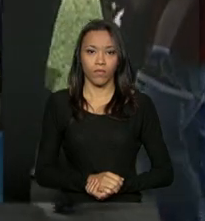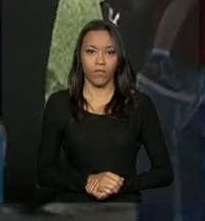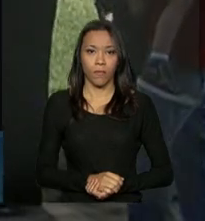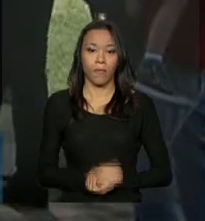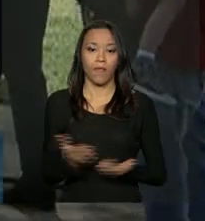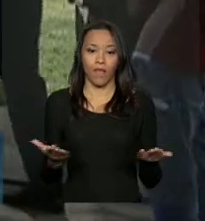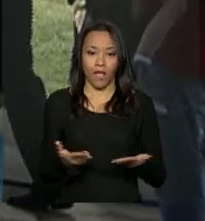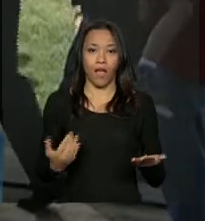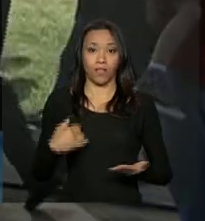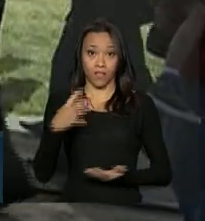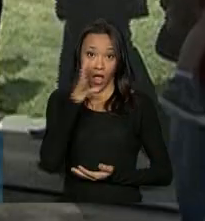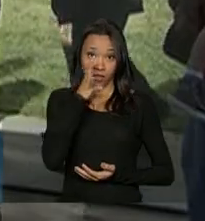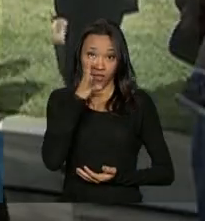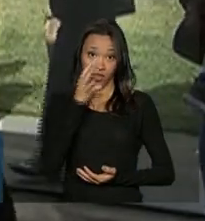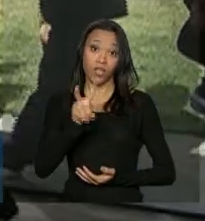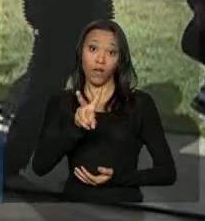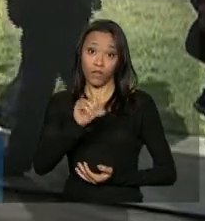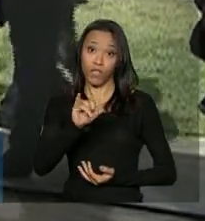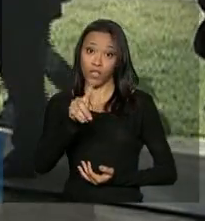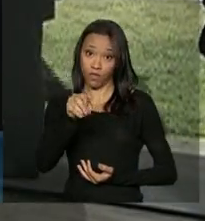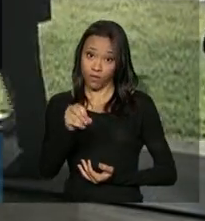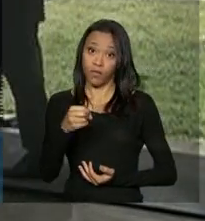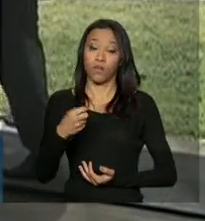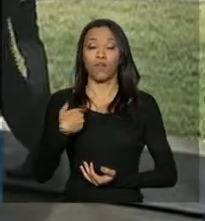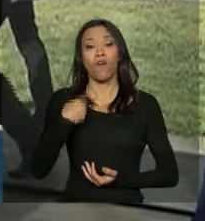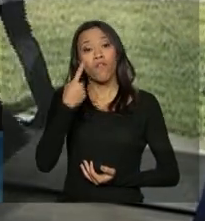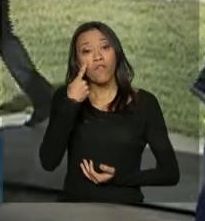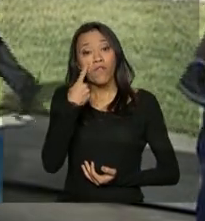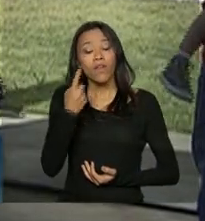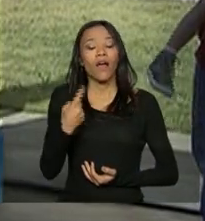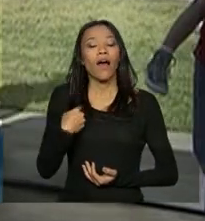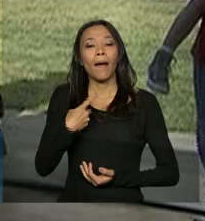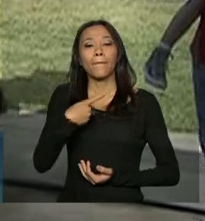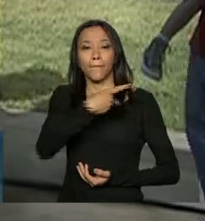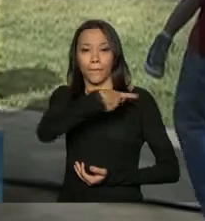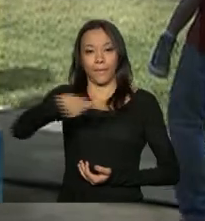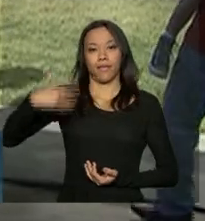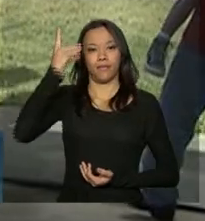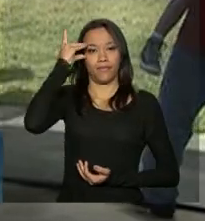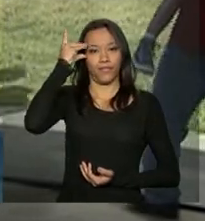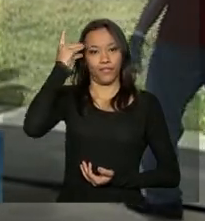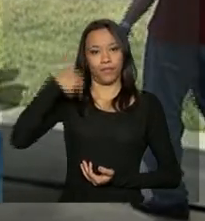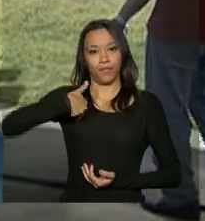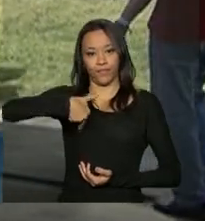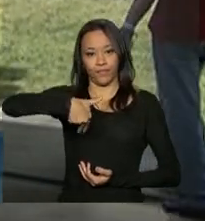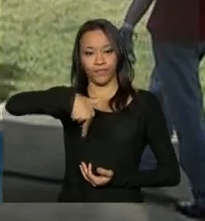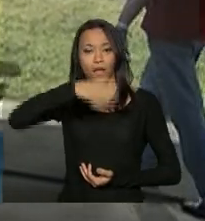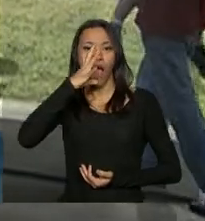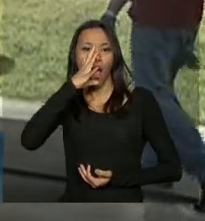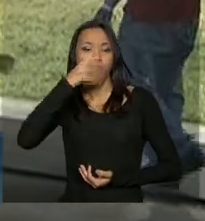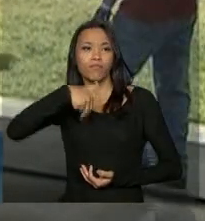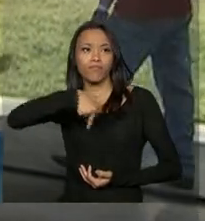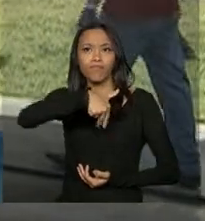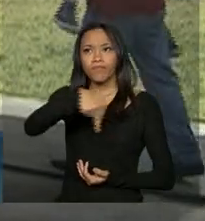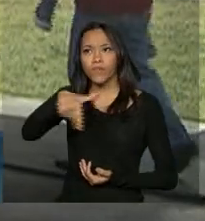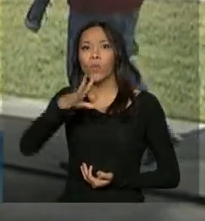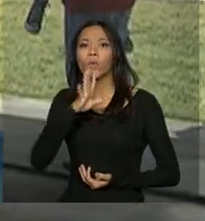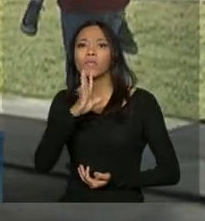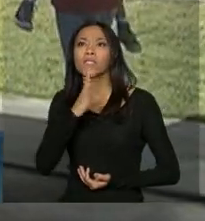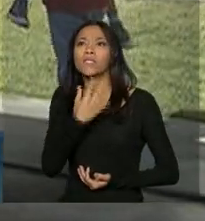estamos ao vivo aqui na NBR acompanhando a visita da presidenta Dilma Roussef a uma das unidades